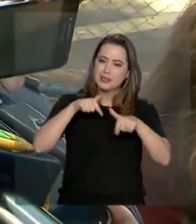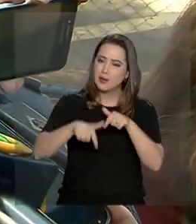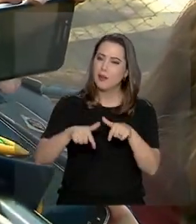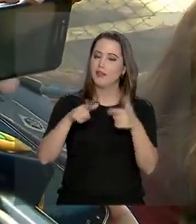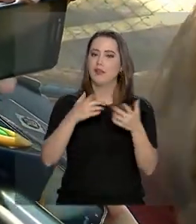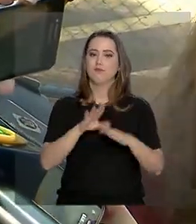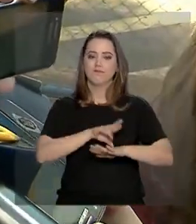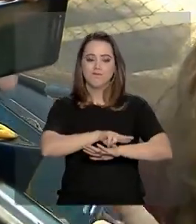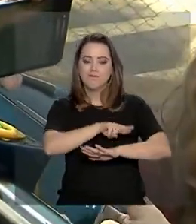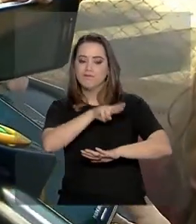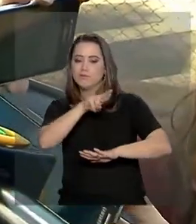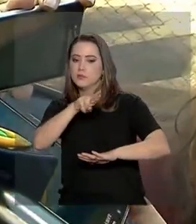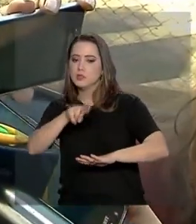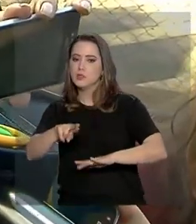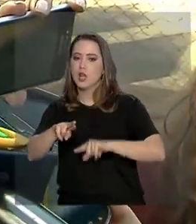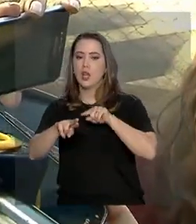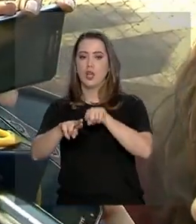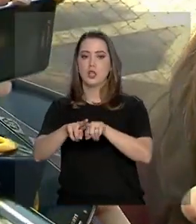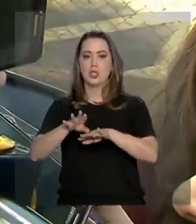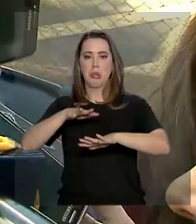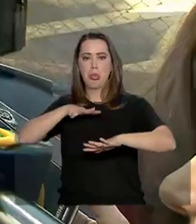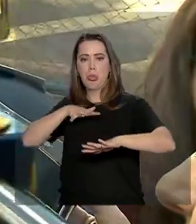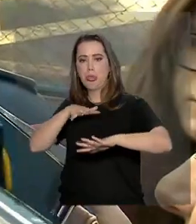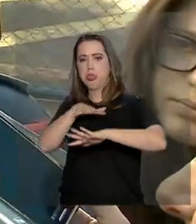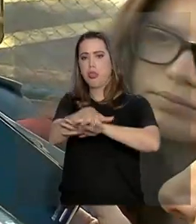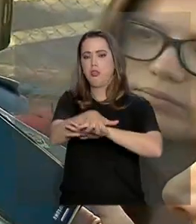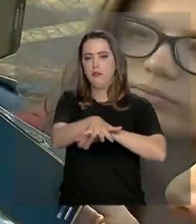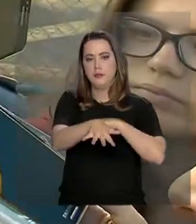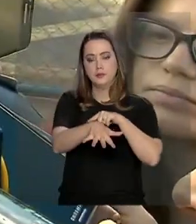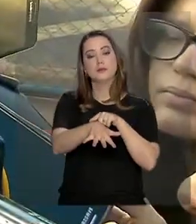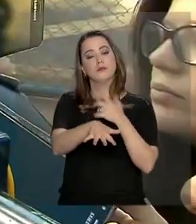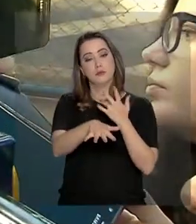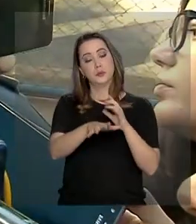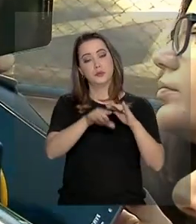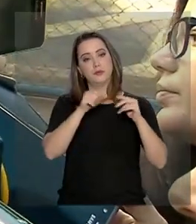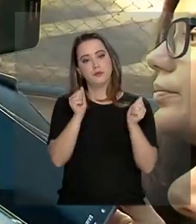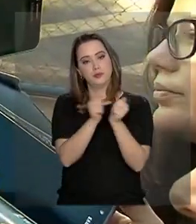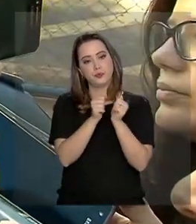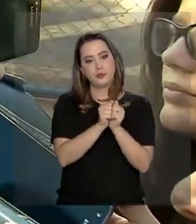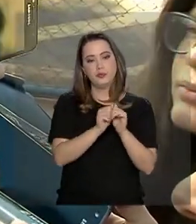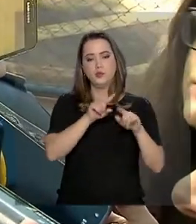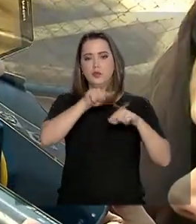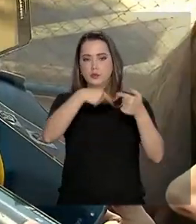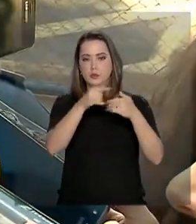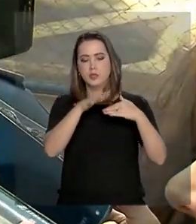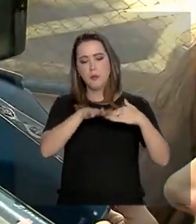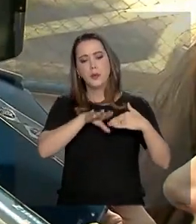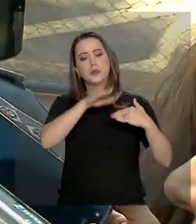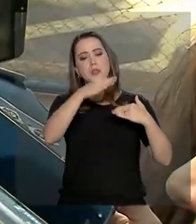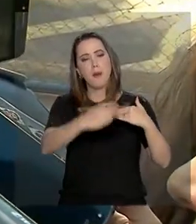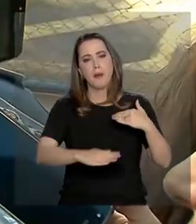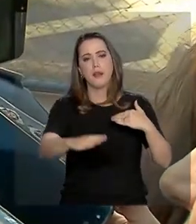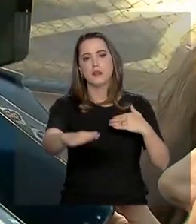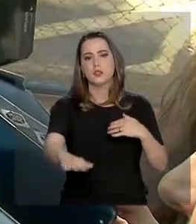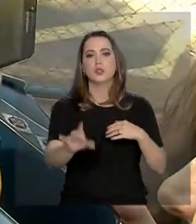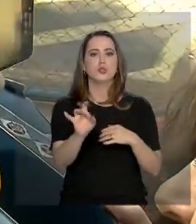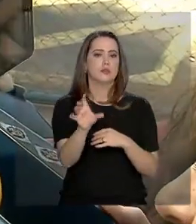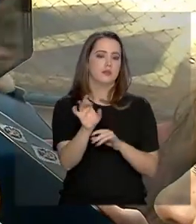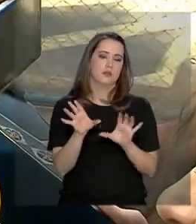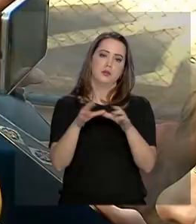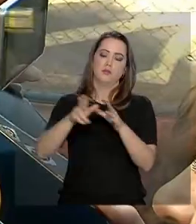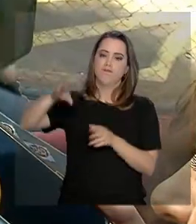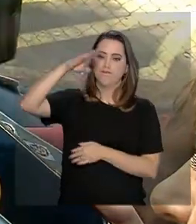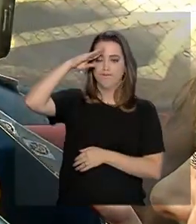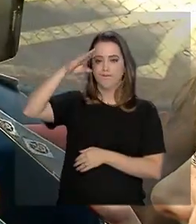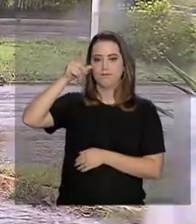que foi colapsado pela onda de lama, a gente trabalha em conjunto. Abaixo desse pontilhão, aí realmente só são as forças,